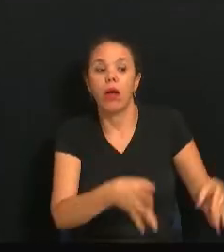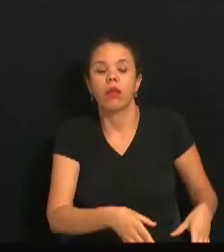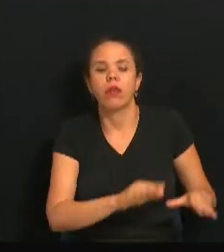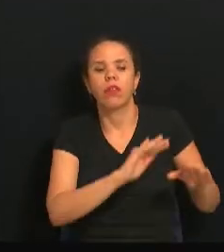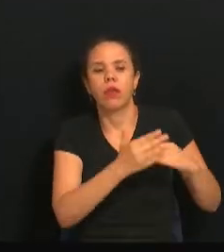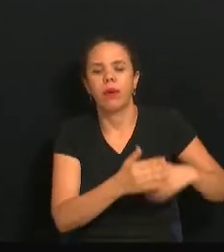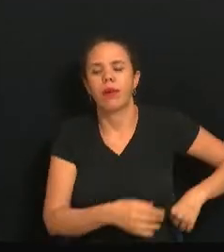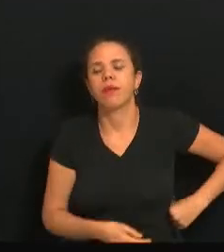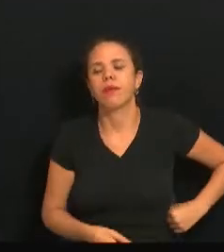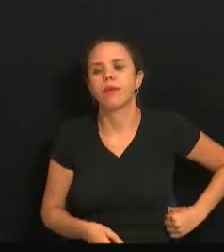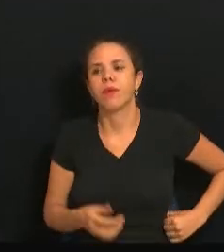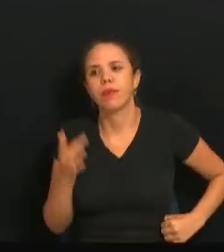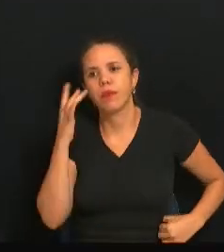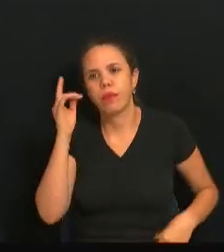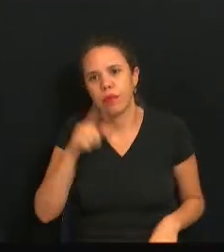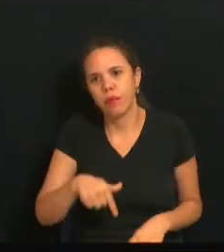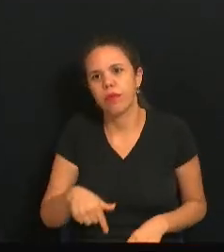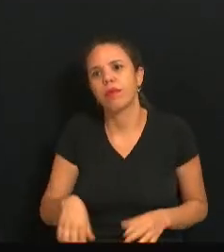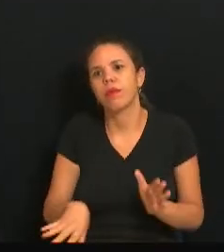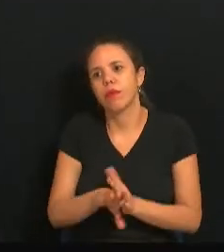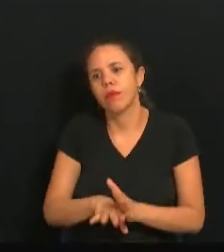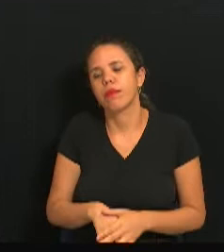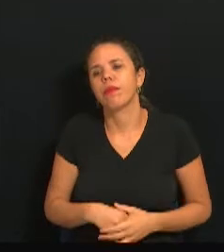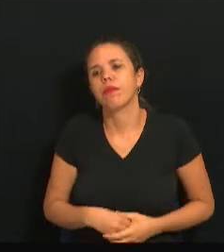que isso veio de alguma forma